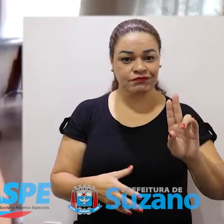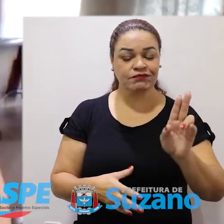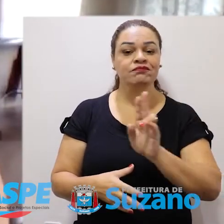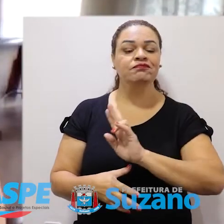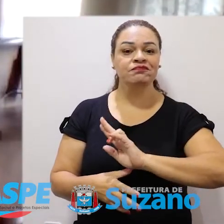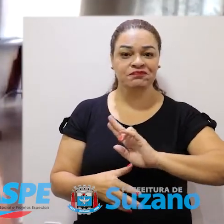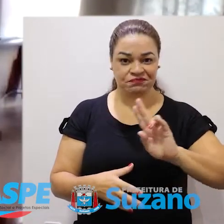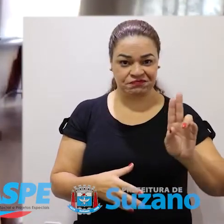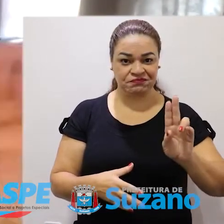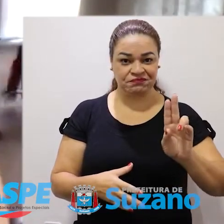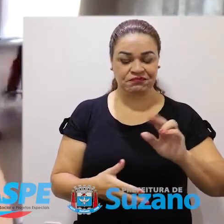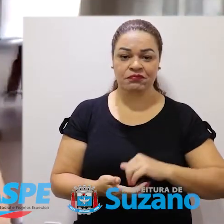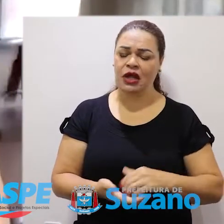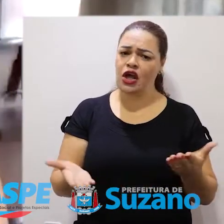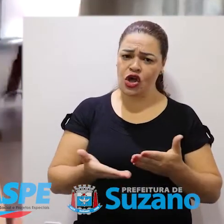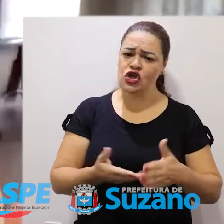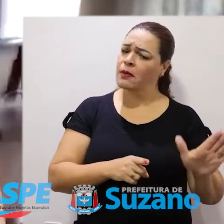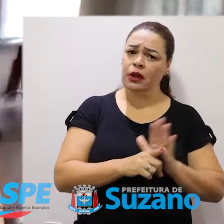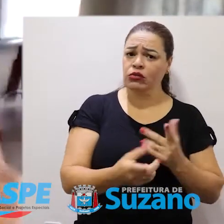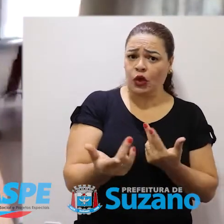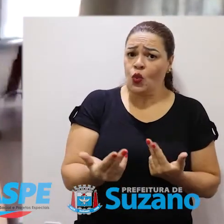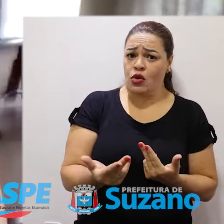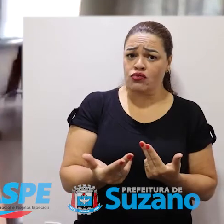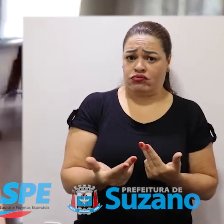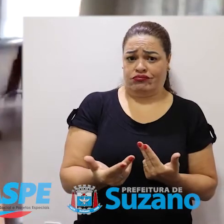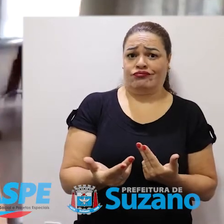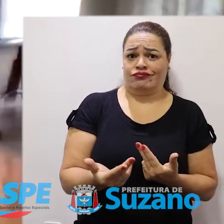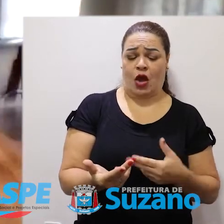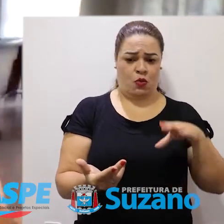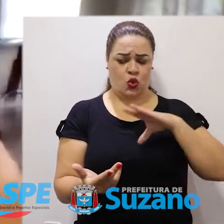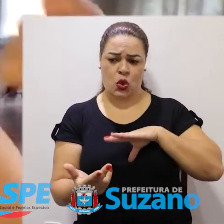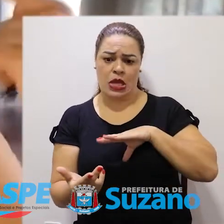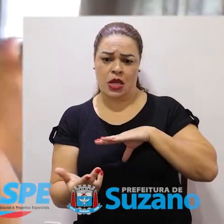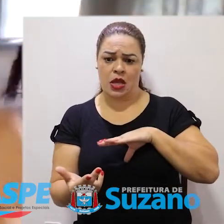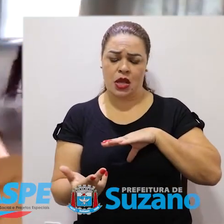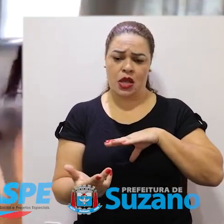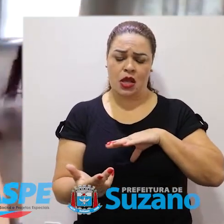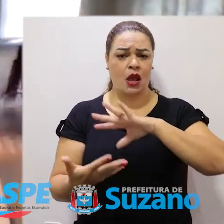né? E eu fiz a mesma pergunta. O que eu usei? E o que